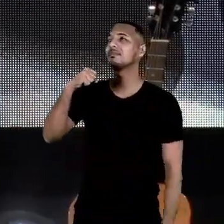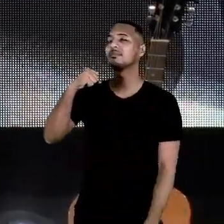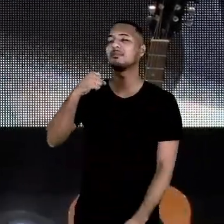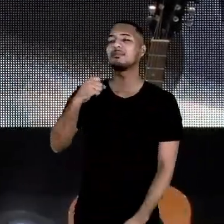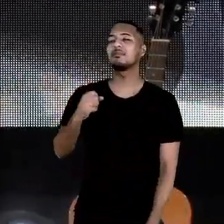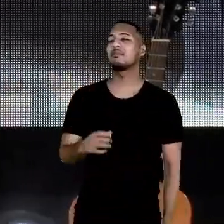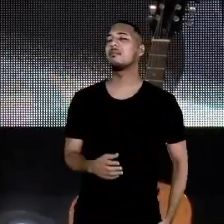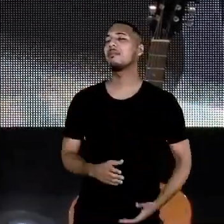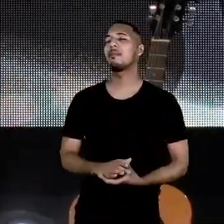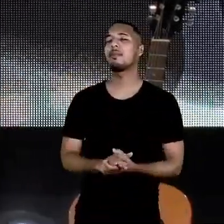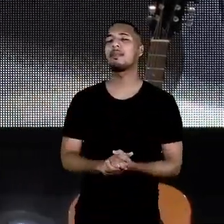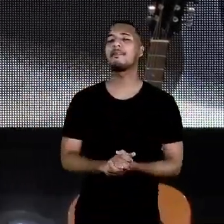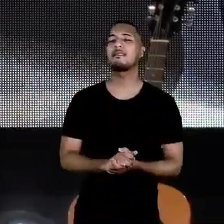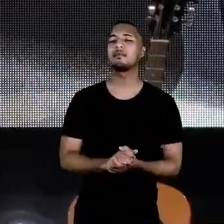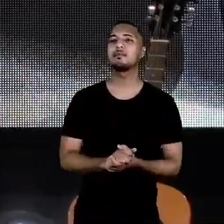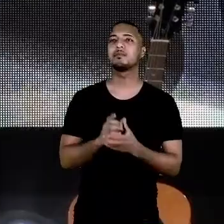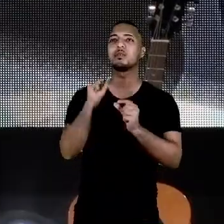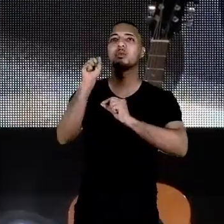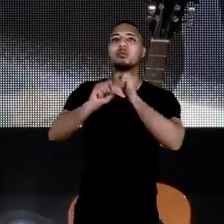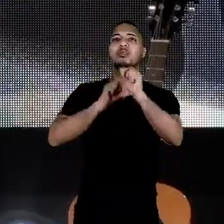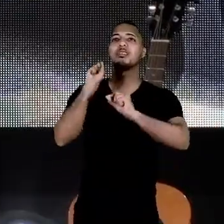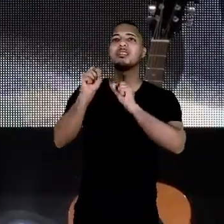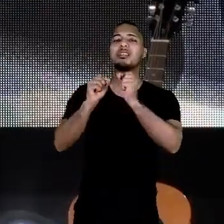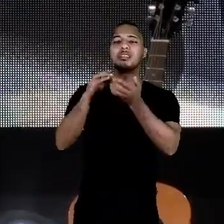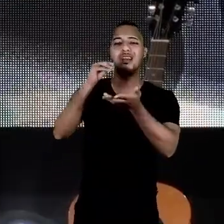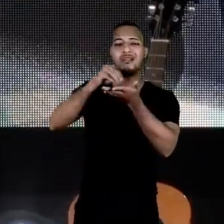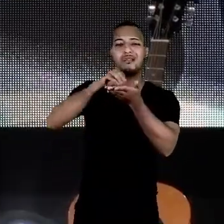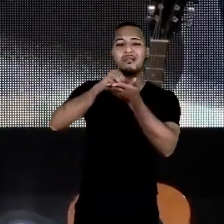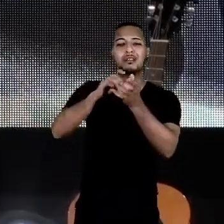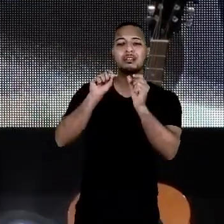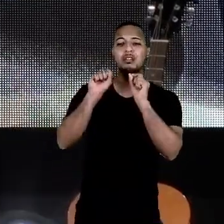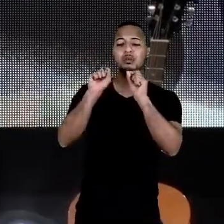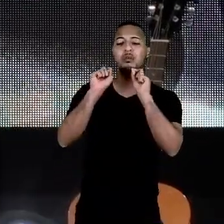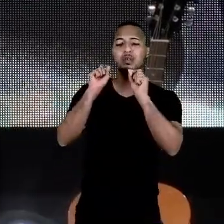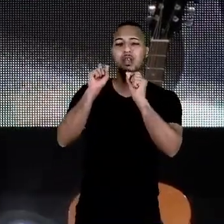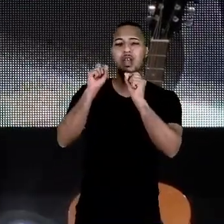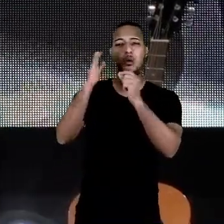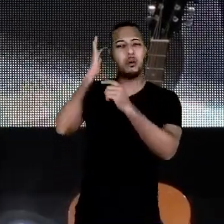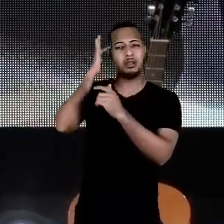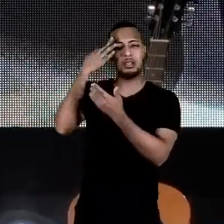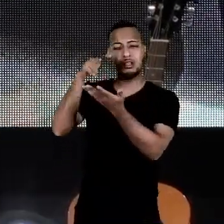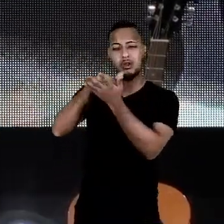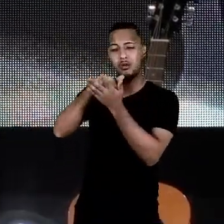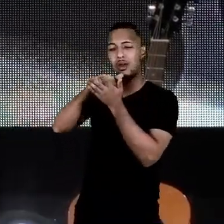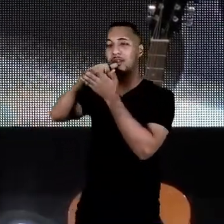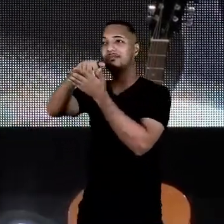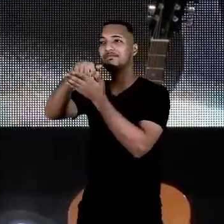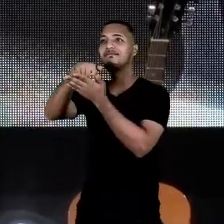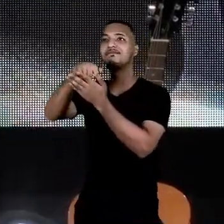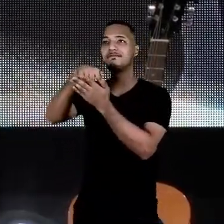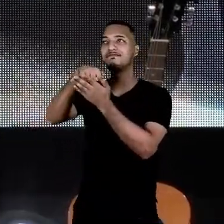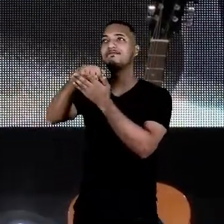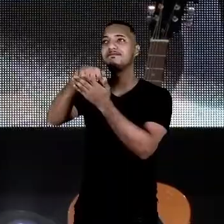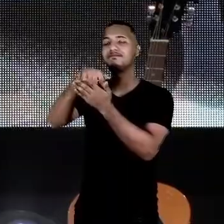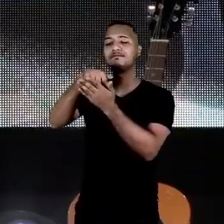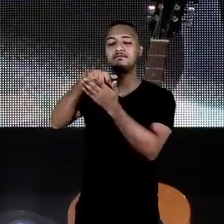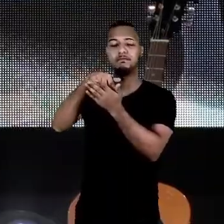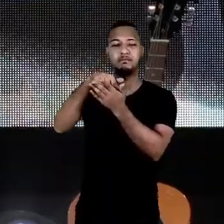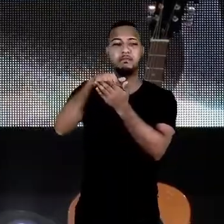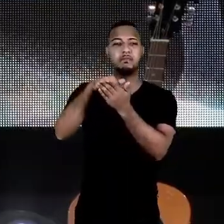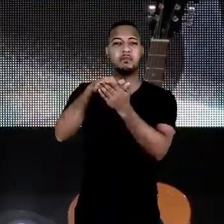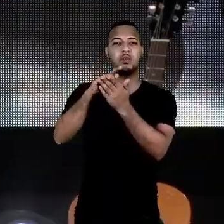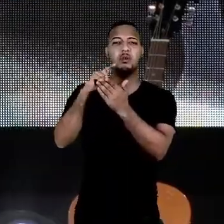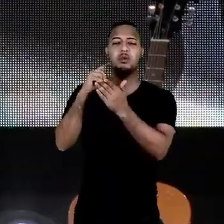Talvez o que só te falte é uma decisão, é só uma postura, é agir, como nós falamos durante toda